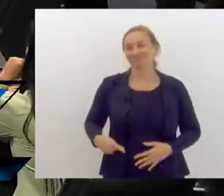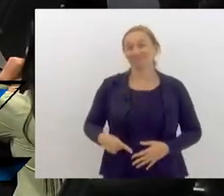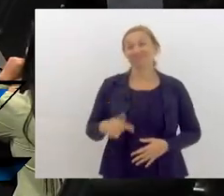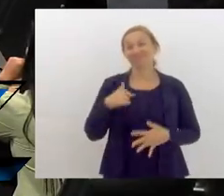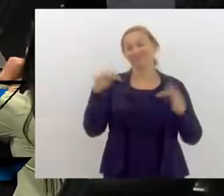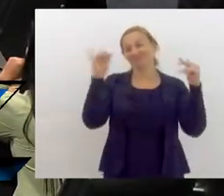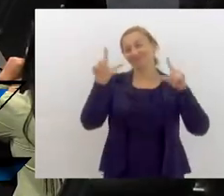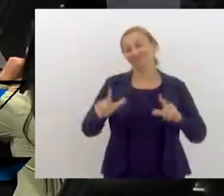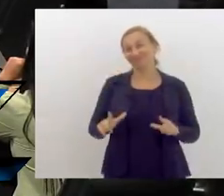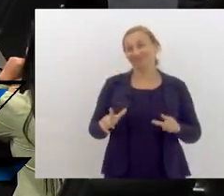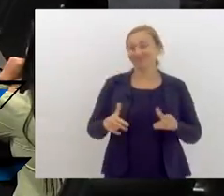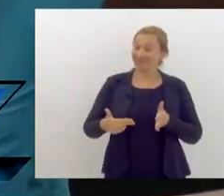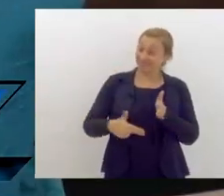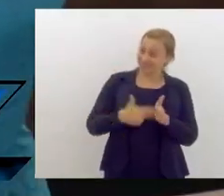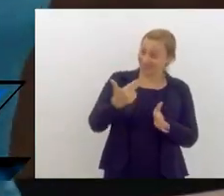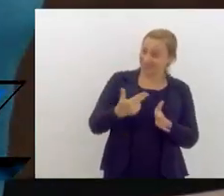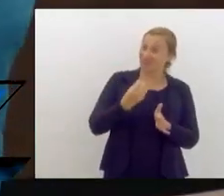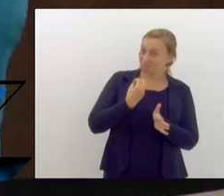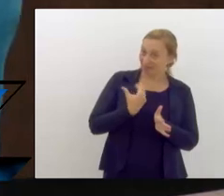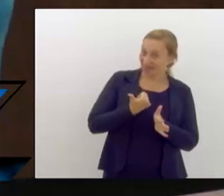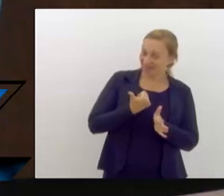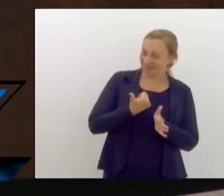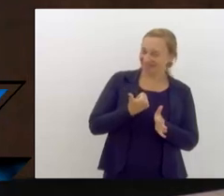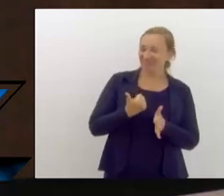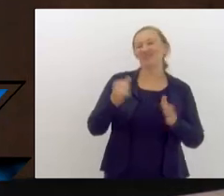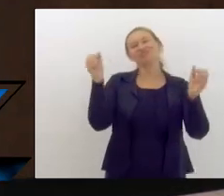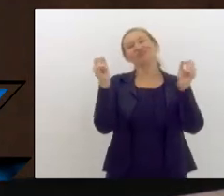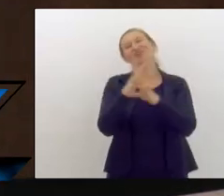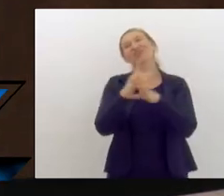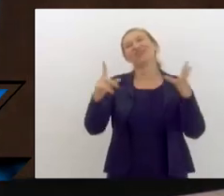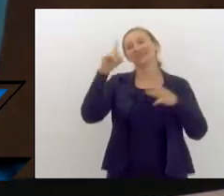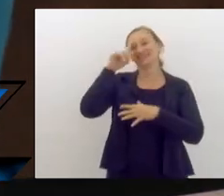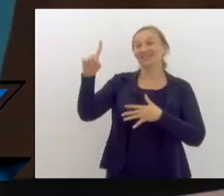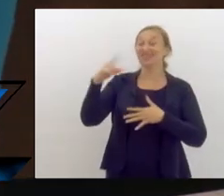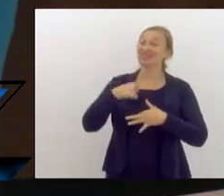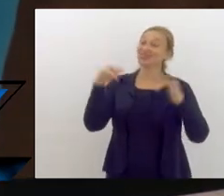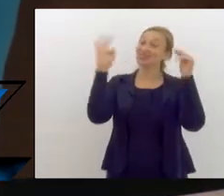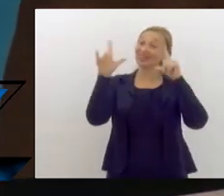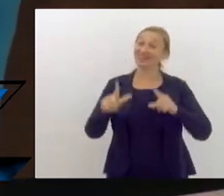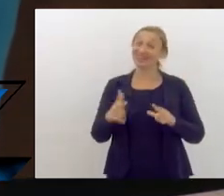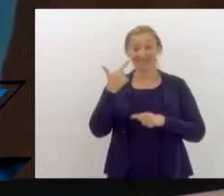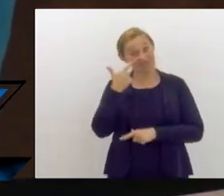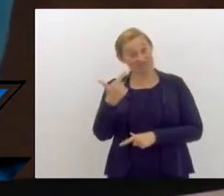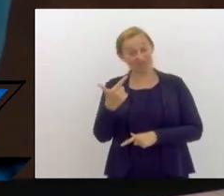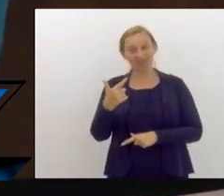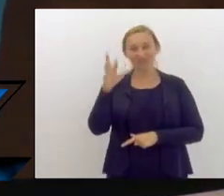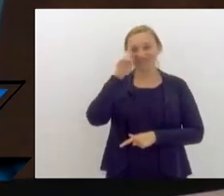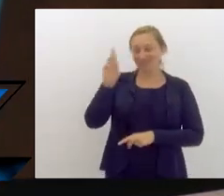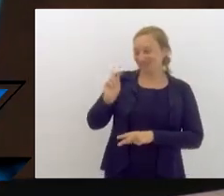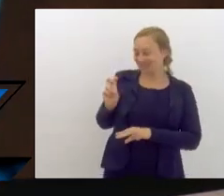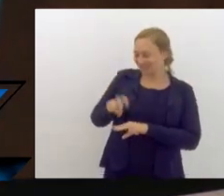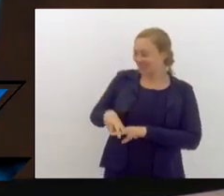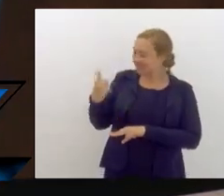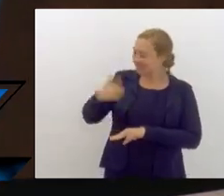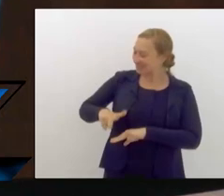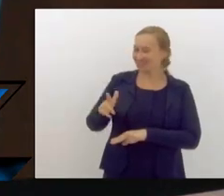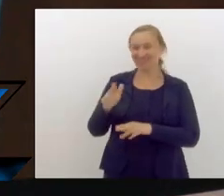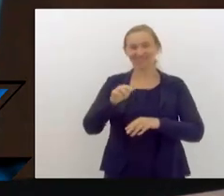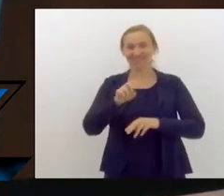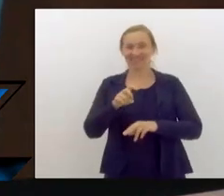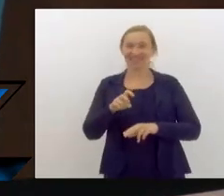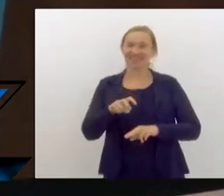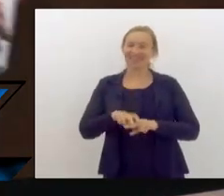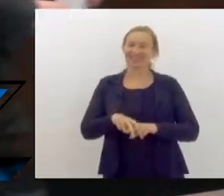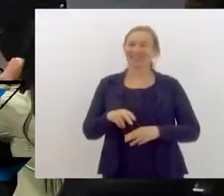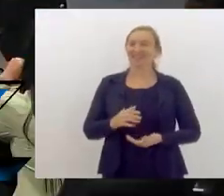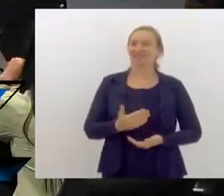cirurgia ocorreu tudo bem para honra e glória do nosso Deus fico muito feliz em ver a vossa excelência sentado novamente obrigado meu